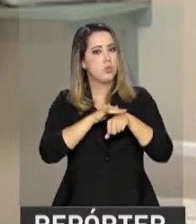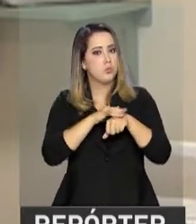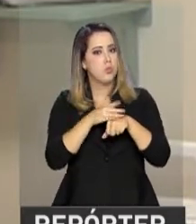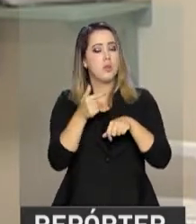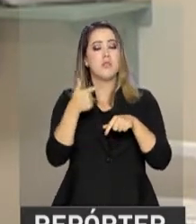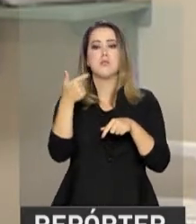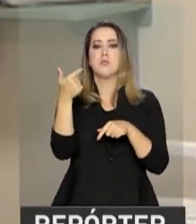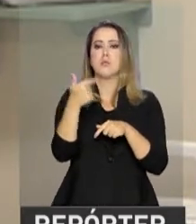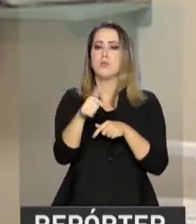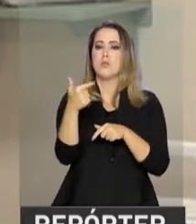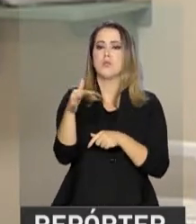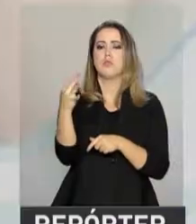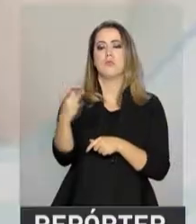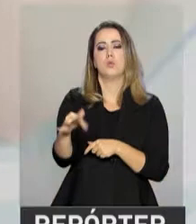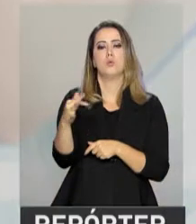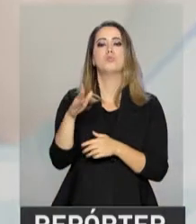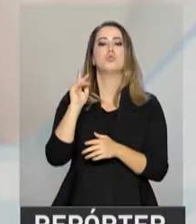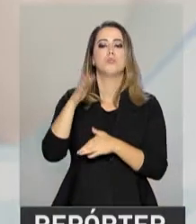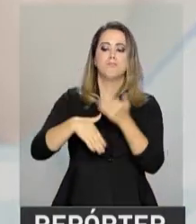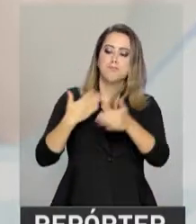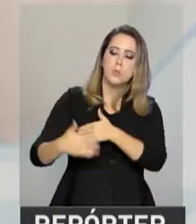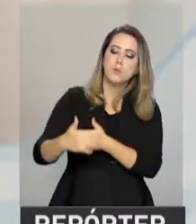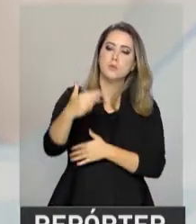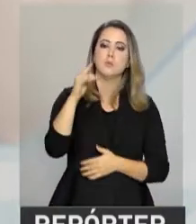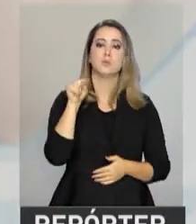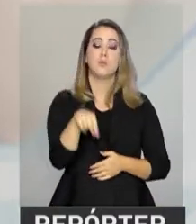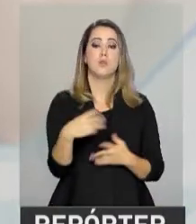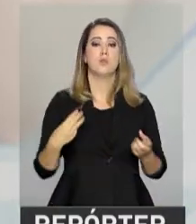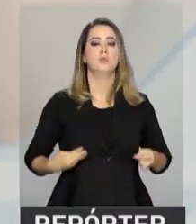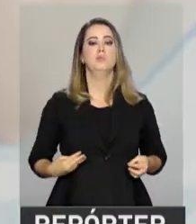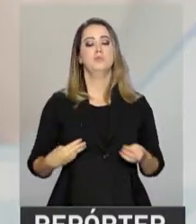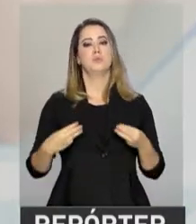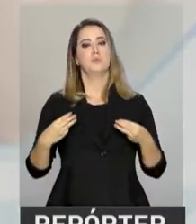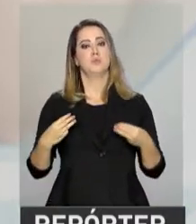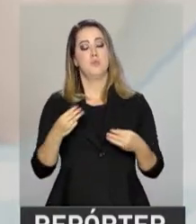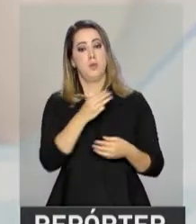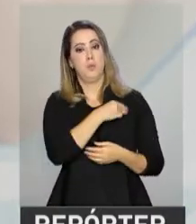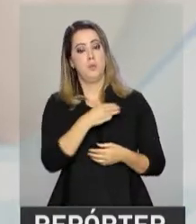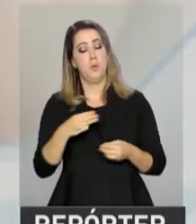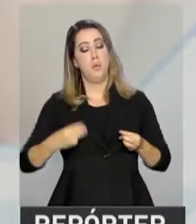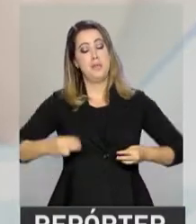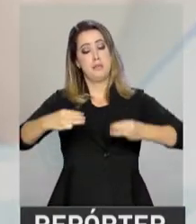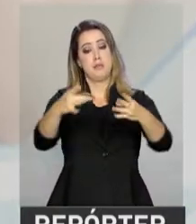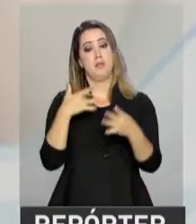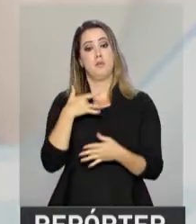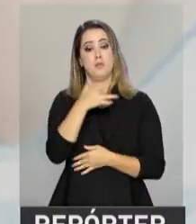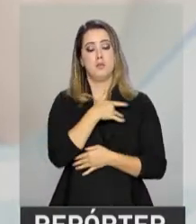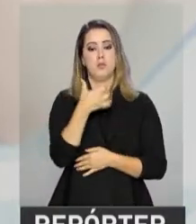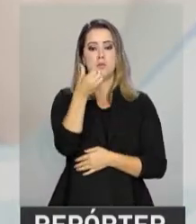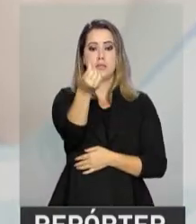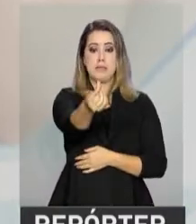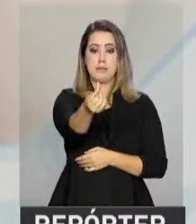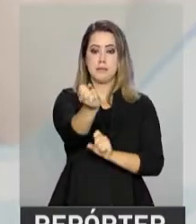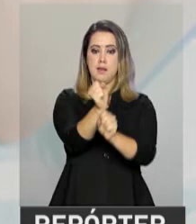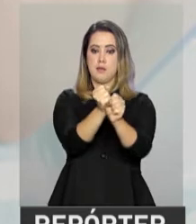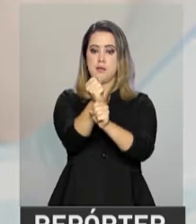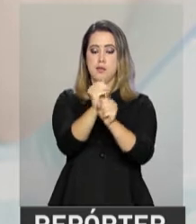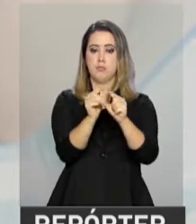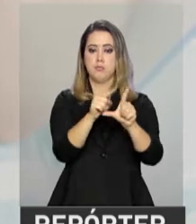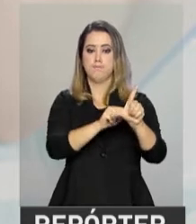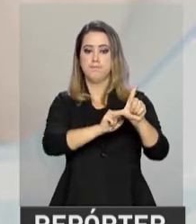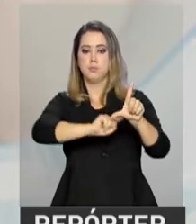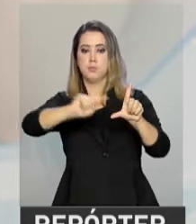Isso é um grande avanço para nós. De acordo com o Ministério da Saúde, em 6 anos, os recursos para tratamentos oncológicos aumentaram